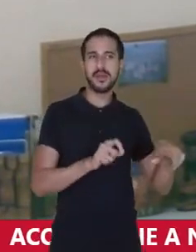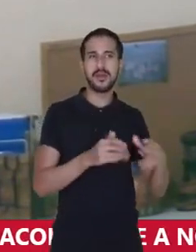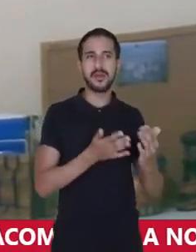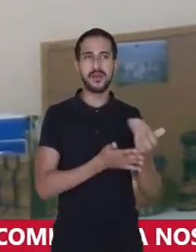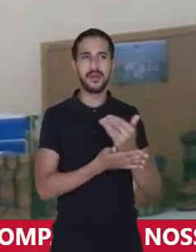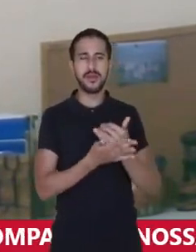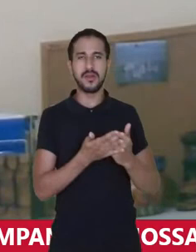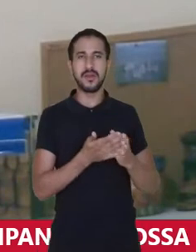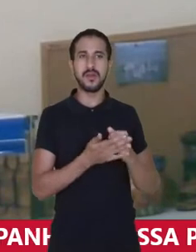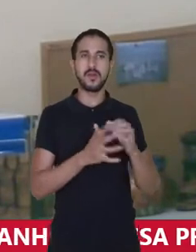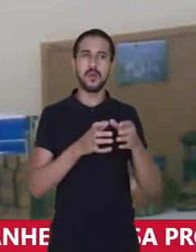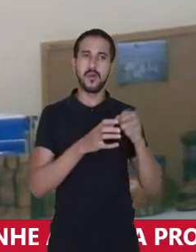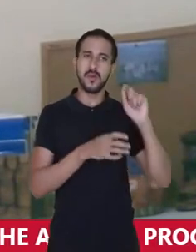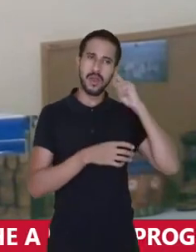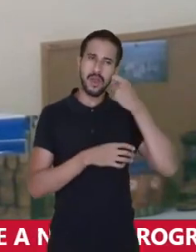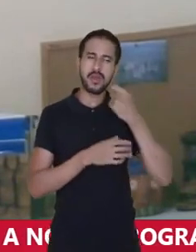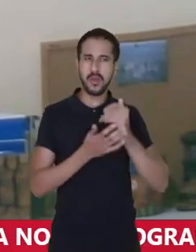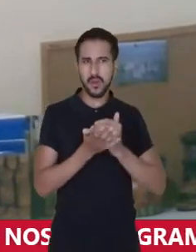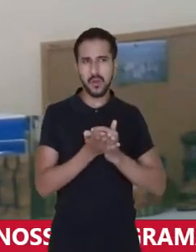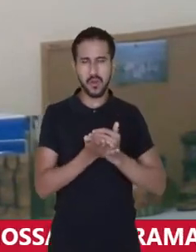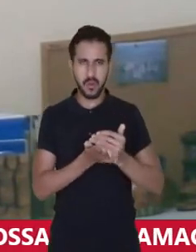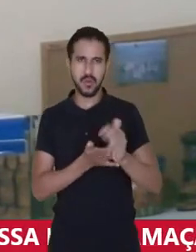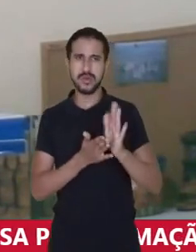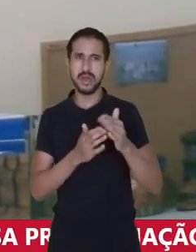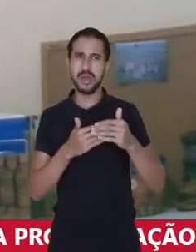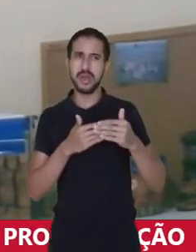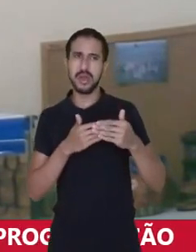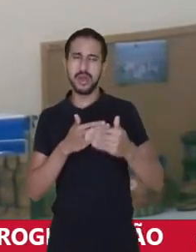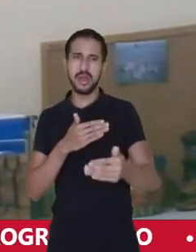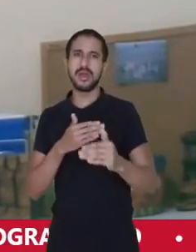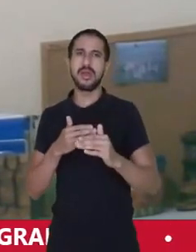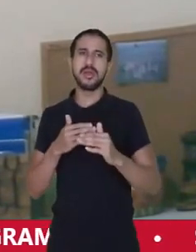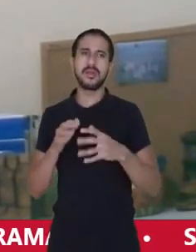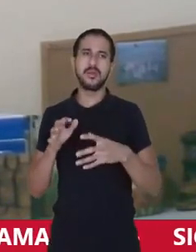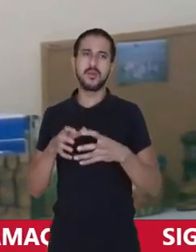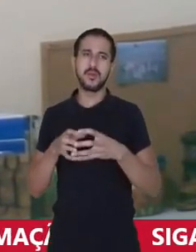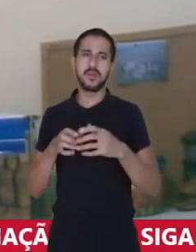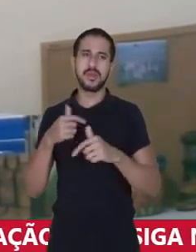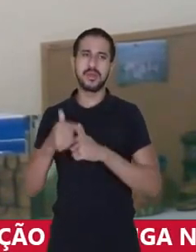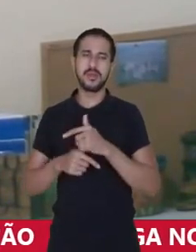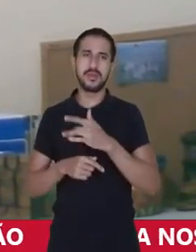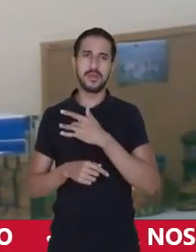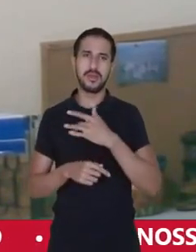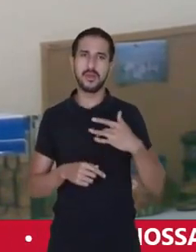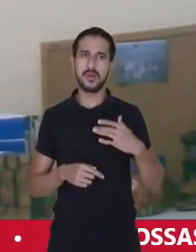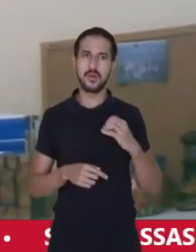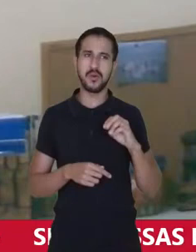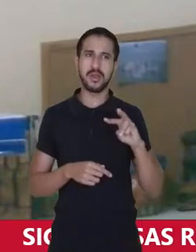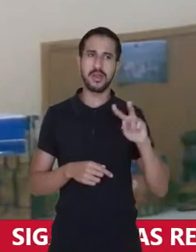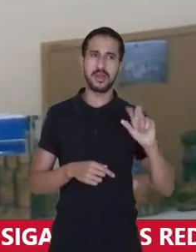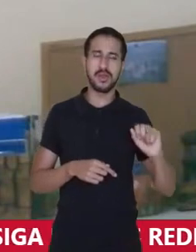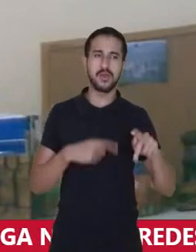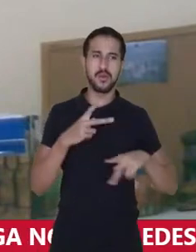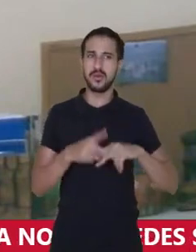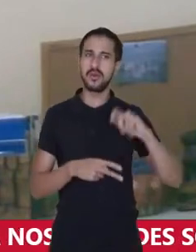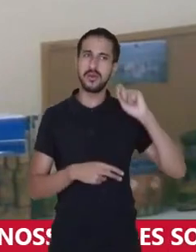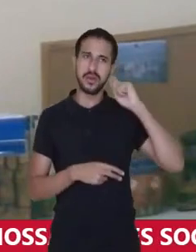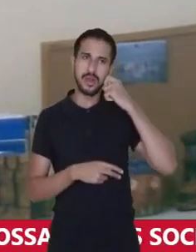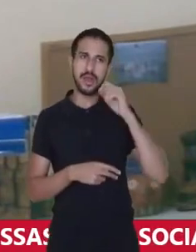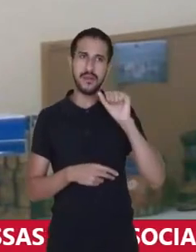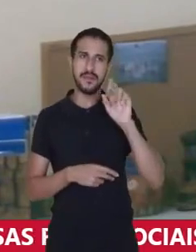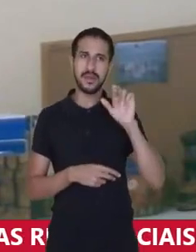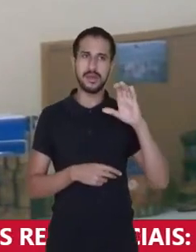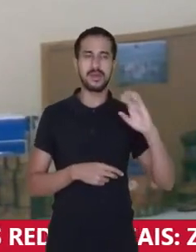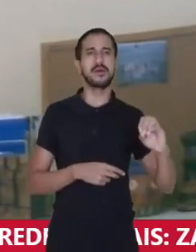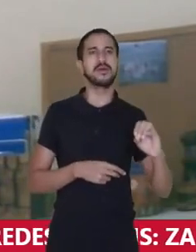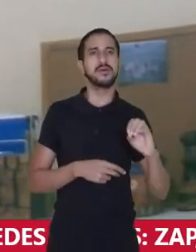por Direitos, desde o início, assim como da pandemia, assim como o GT de Saúde Coletiva da População Negra da Abrasco, né, entrar